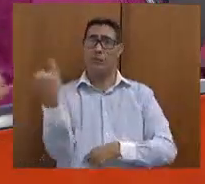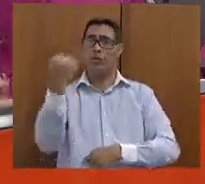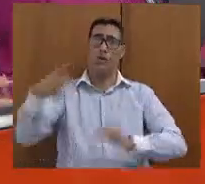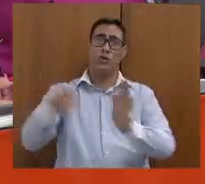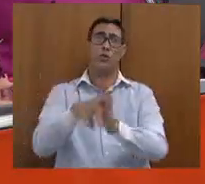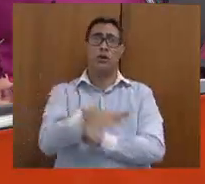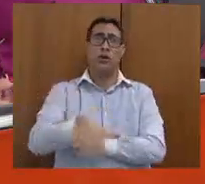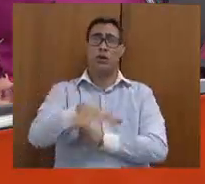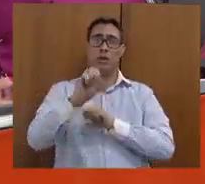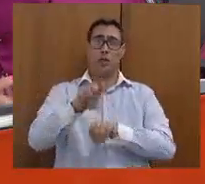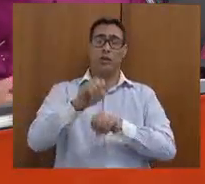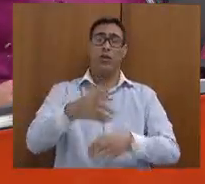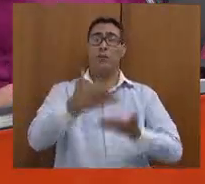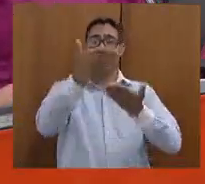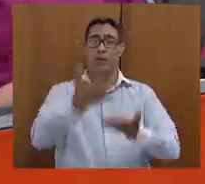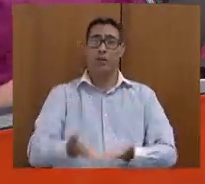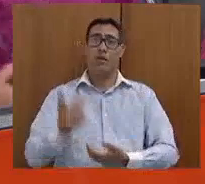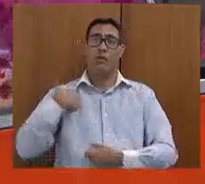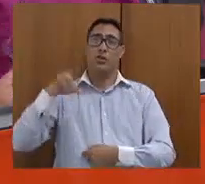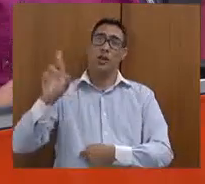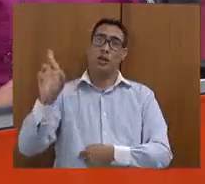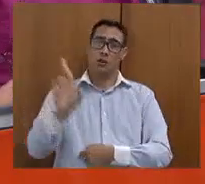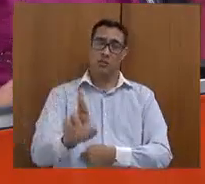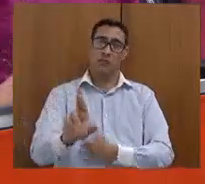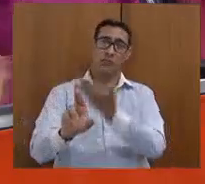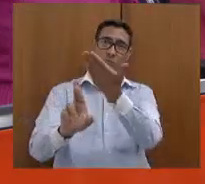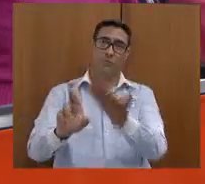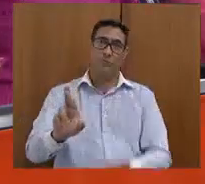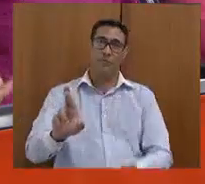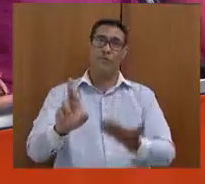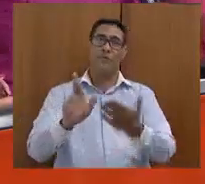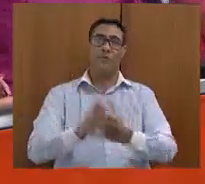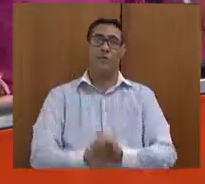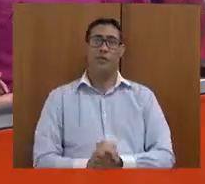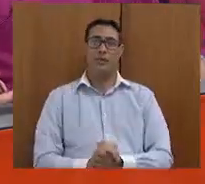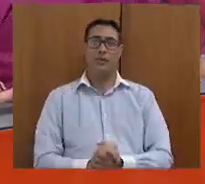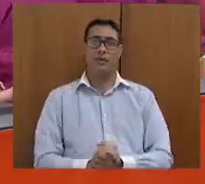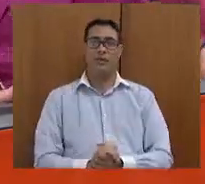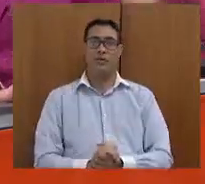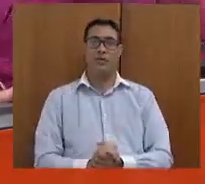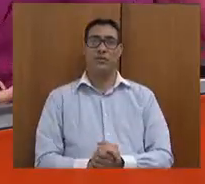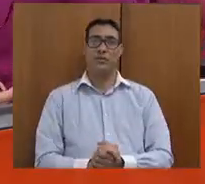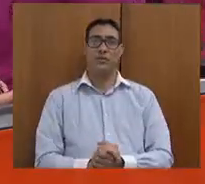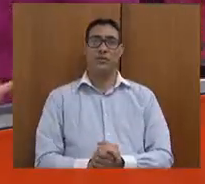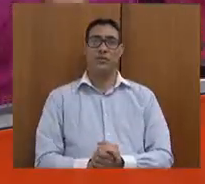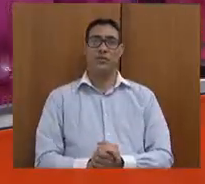e eu te passo a palavra Então para que faça isso as suas respostas